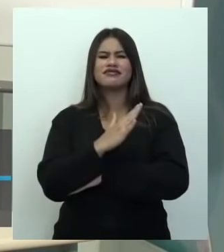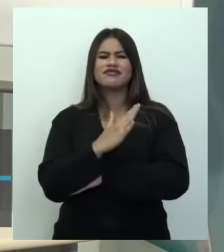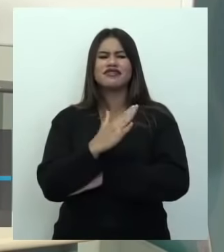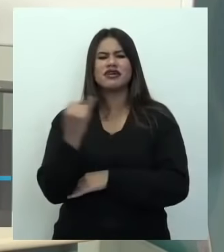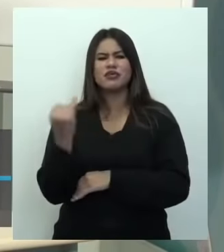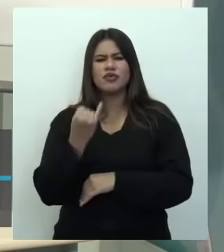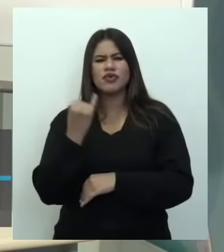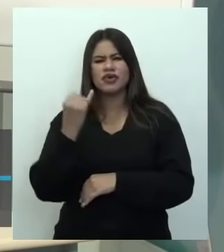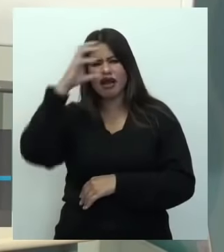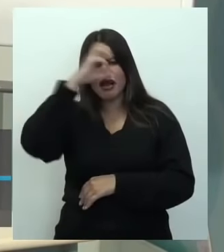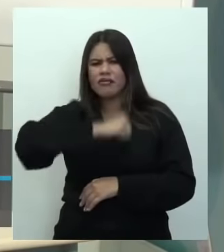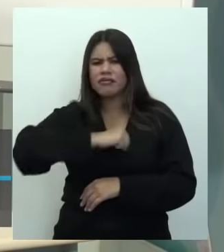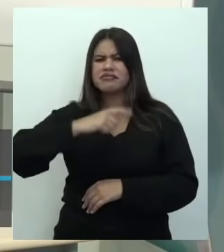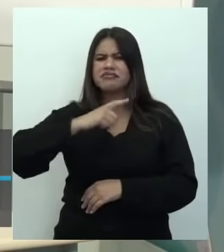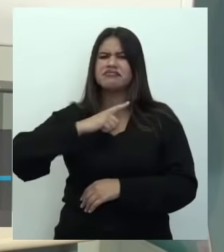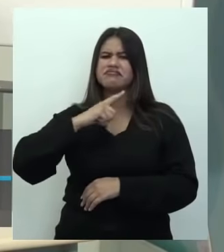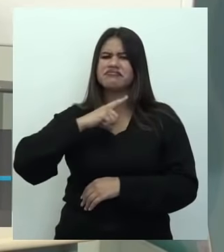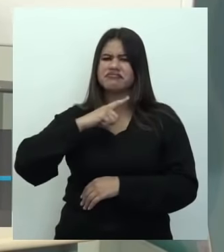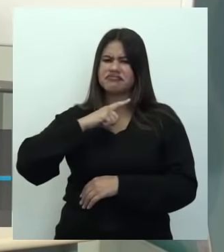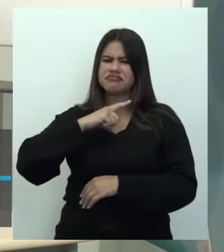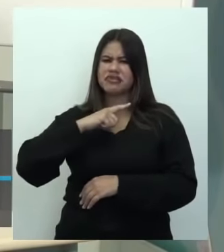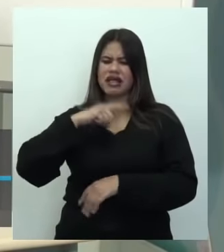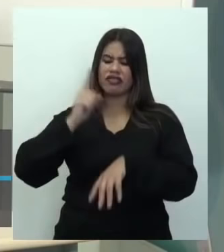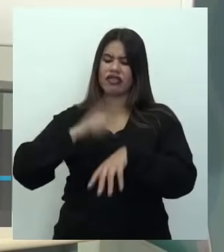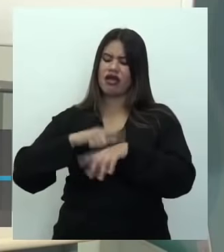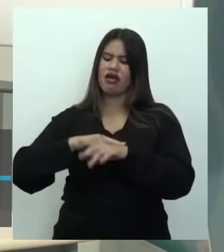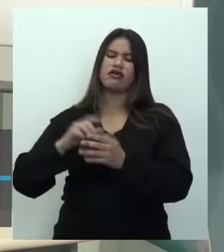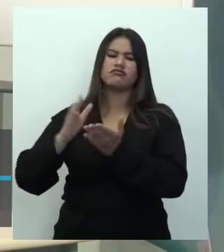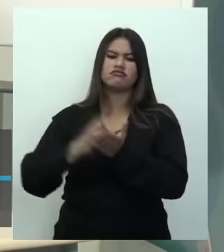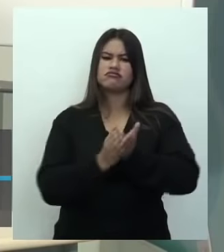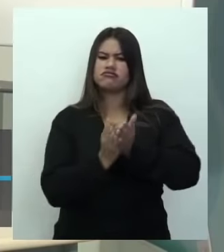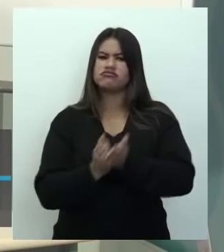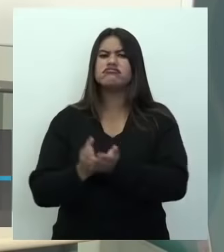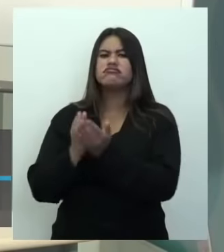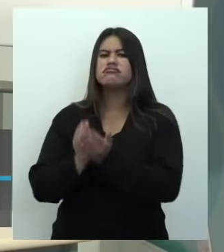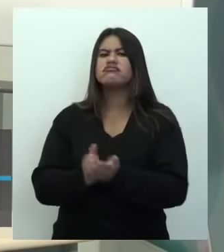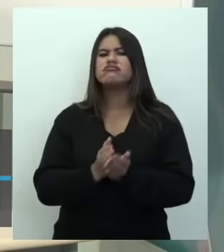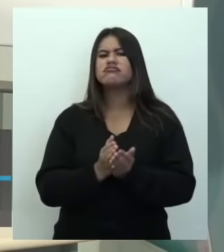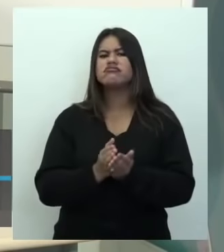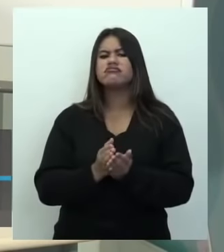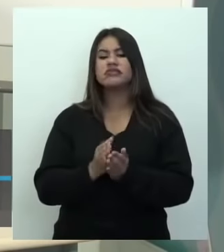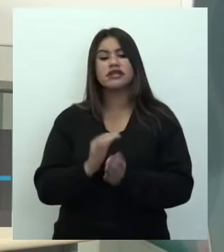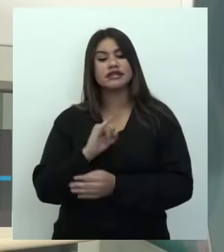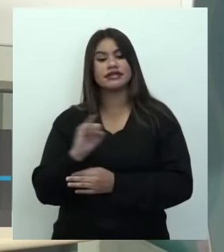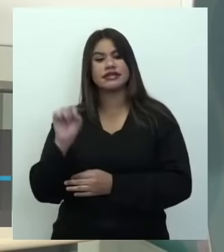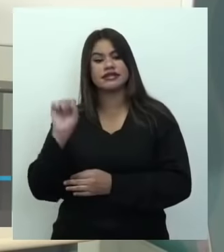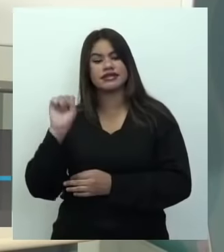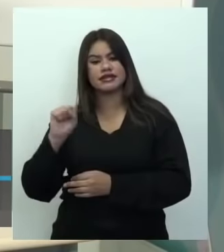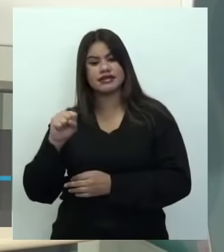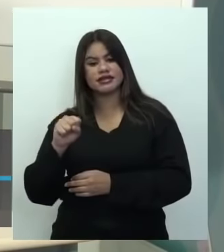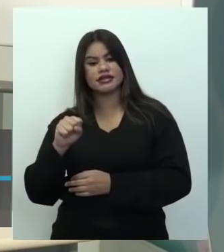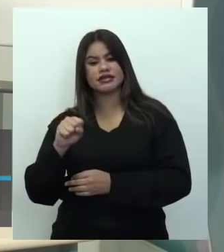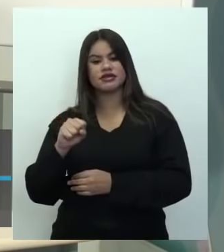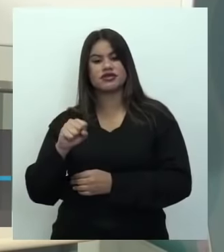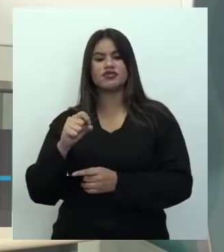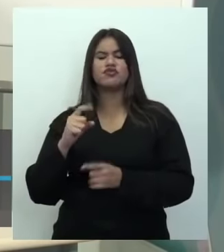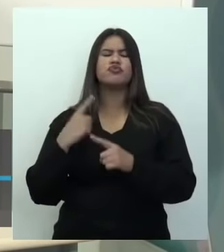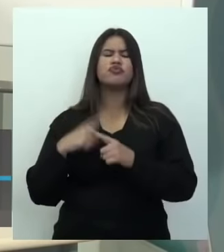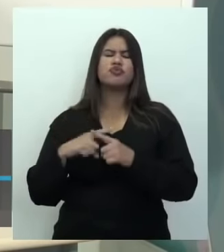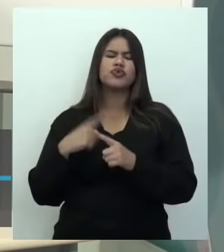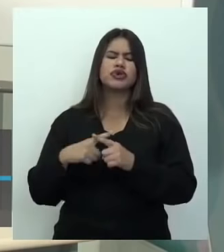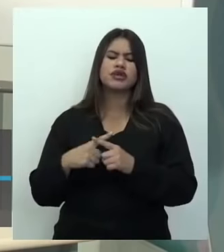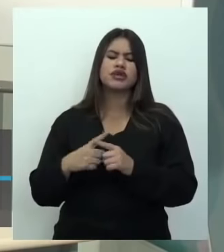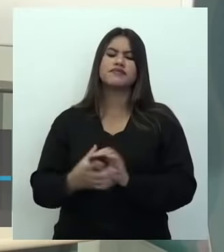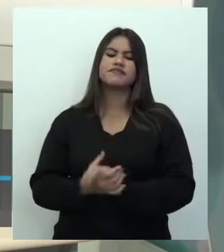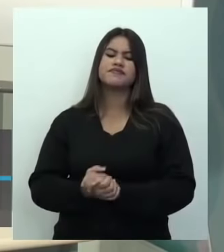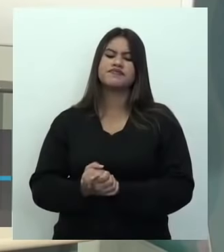das grandes navegações, ter o conhecimento cartográfico? Se sim, né? Se vocês acham que era importante, por que vocês acham que era